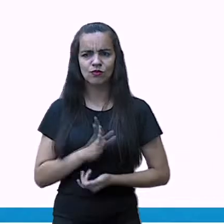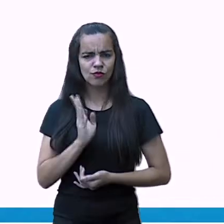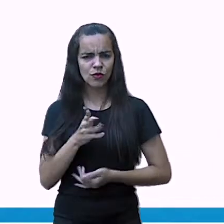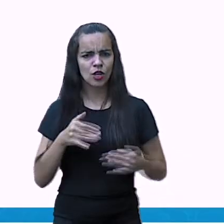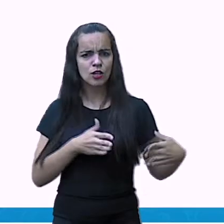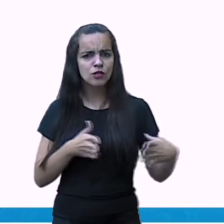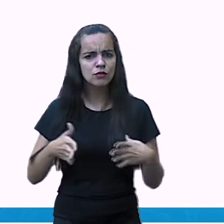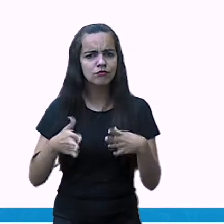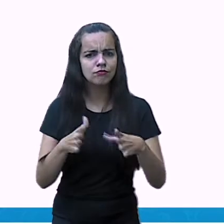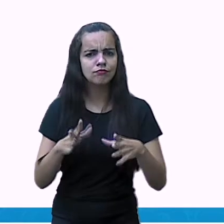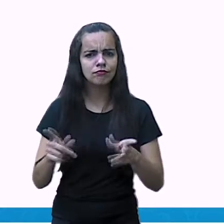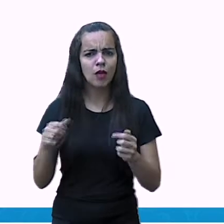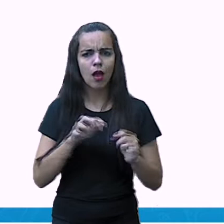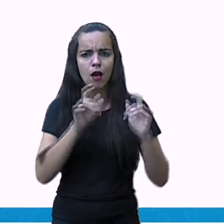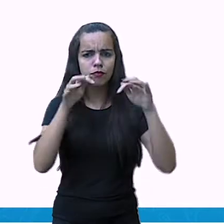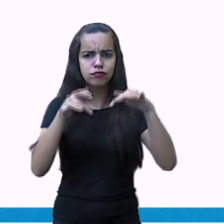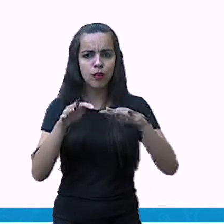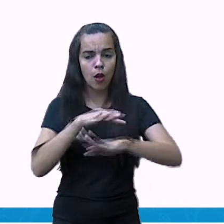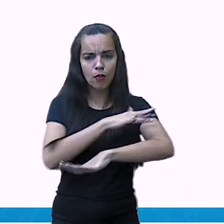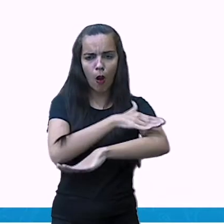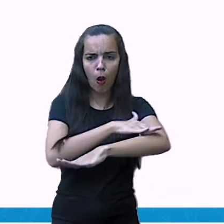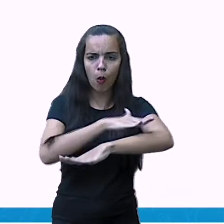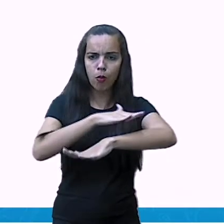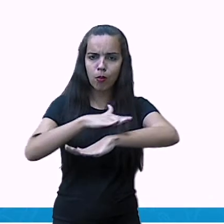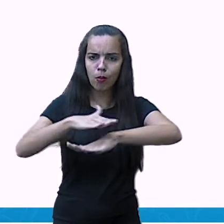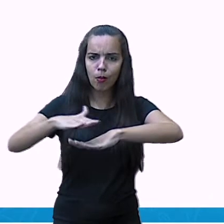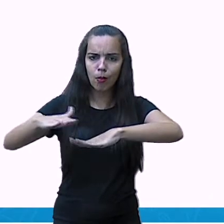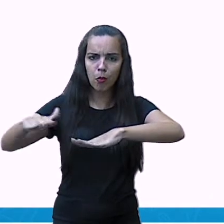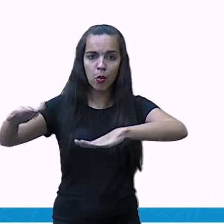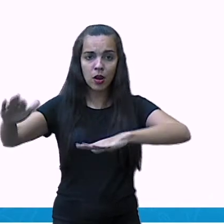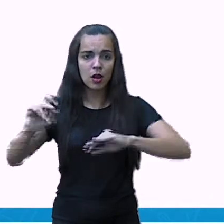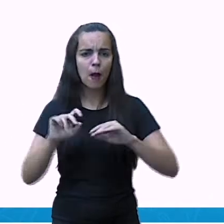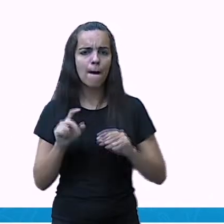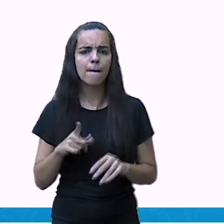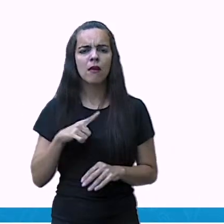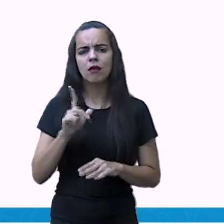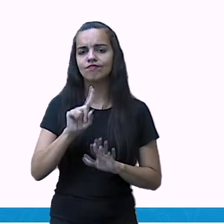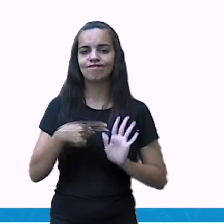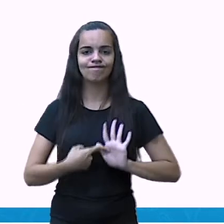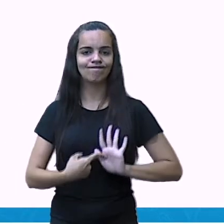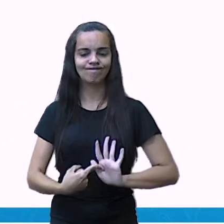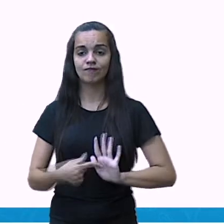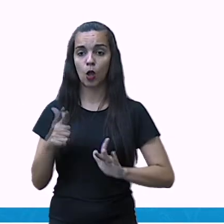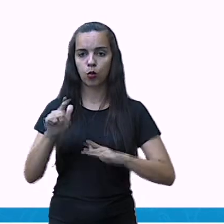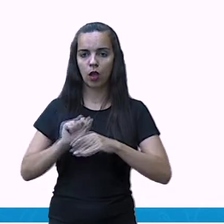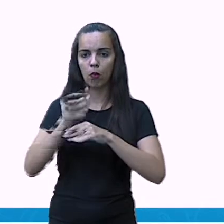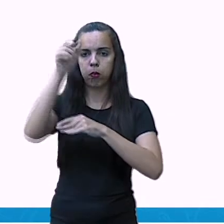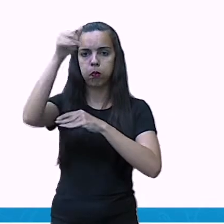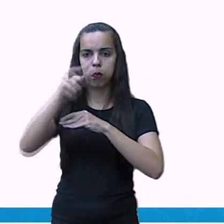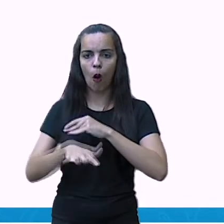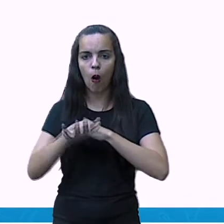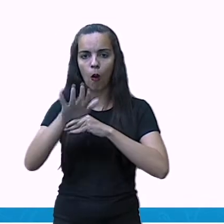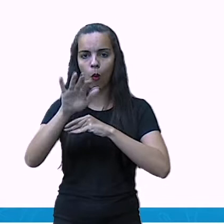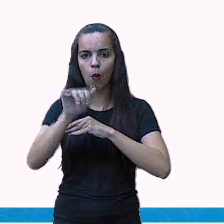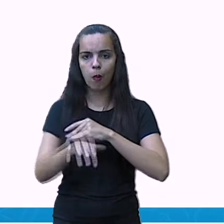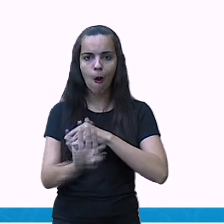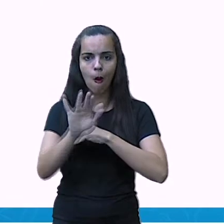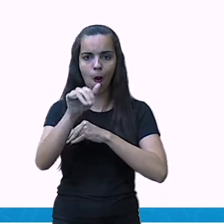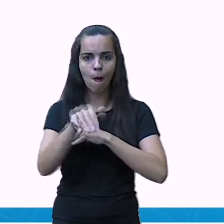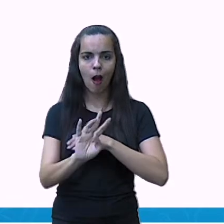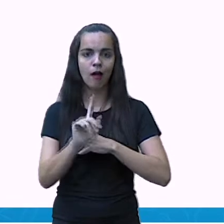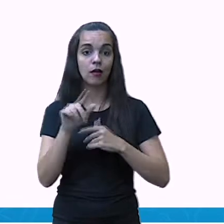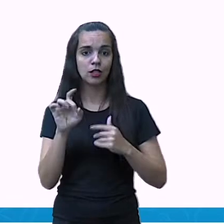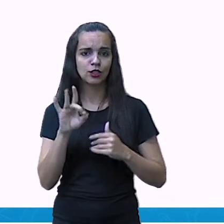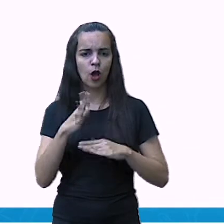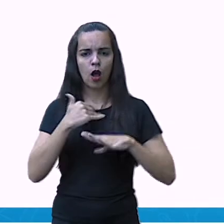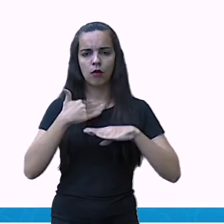Já os rios que percorrem áreas de planície não apresentam quedas d'água por estarem